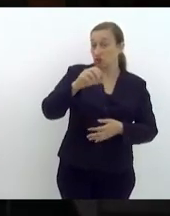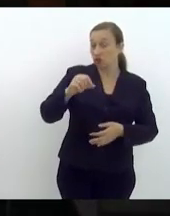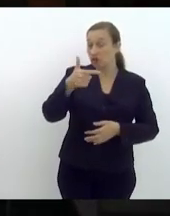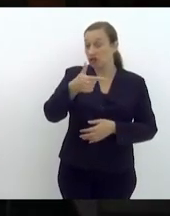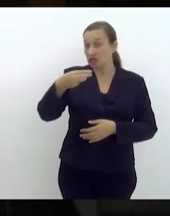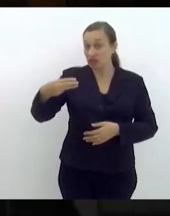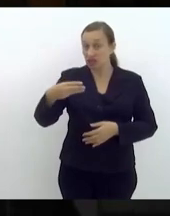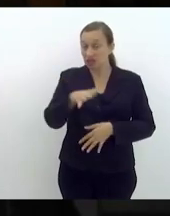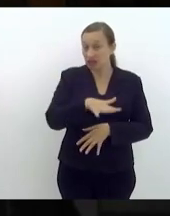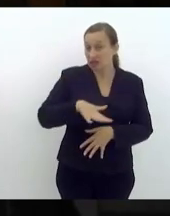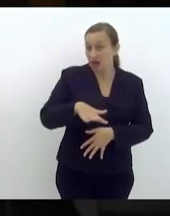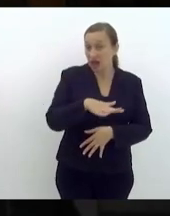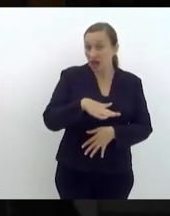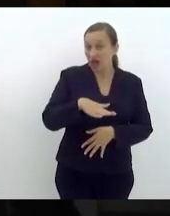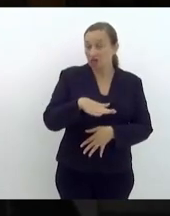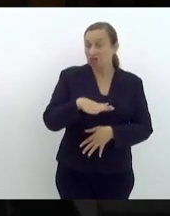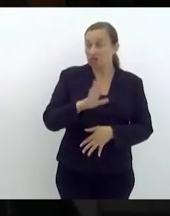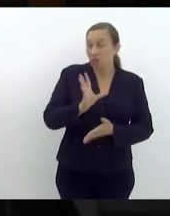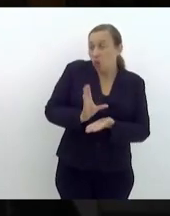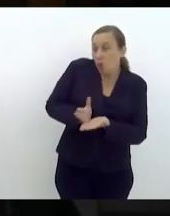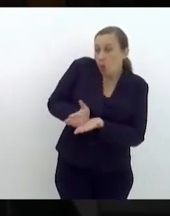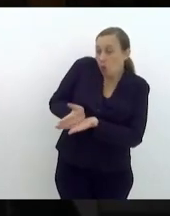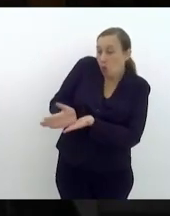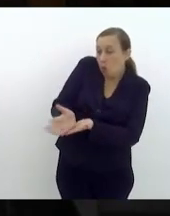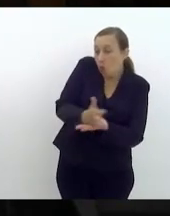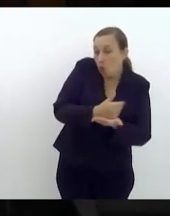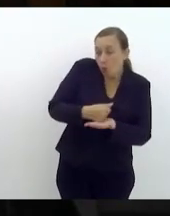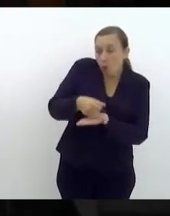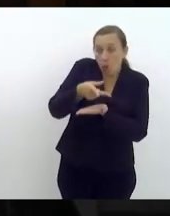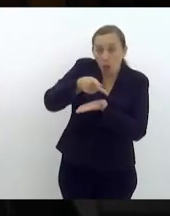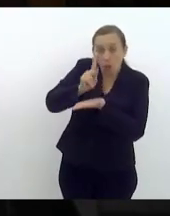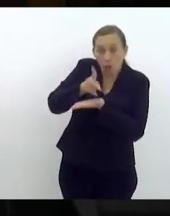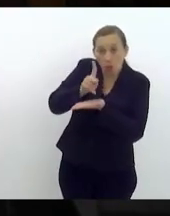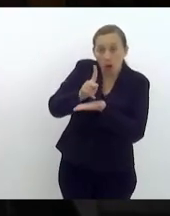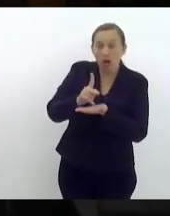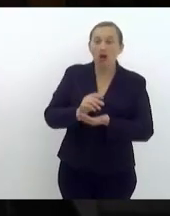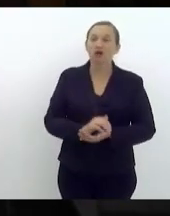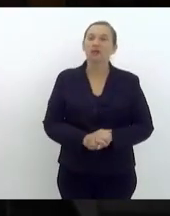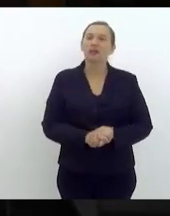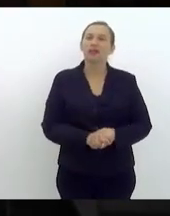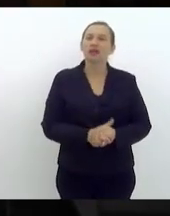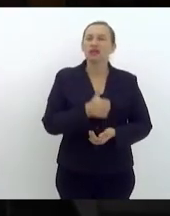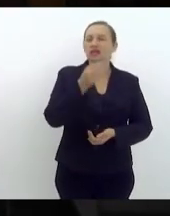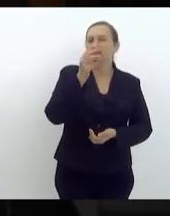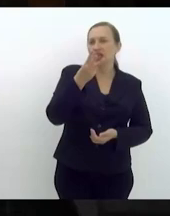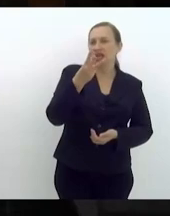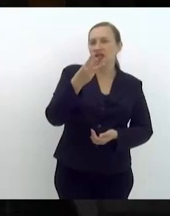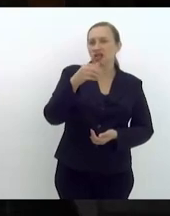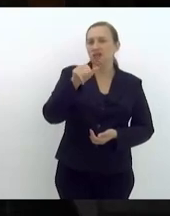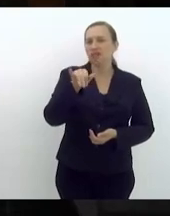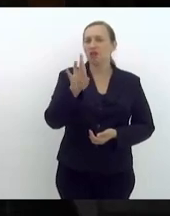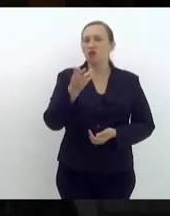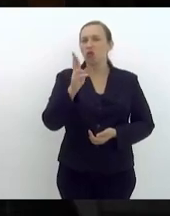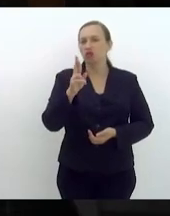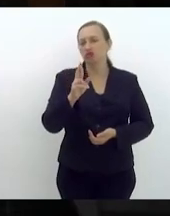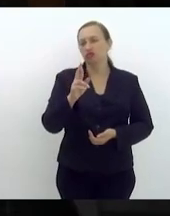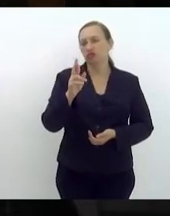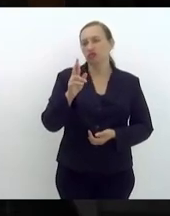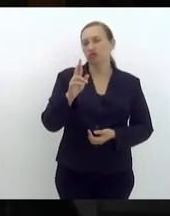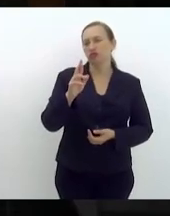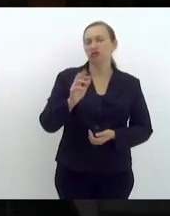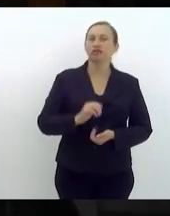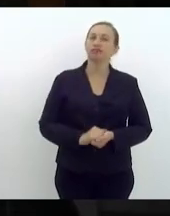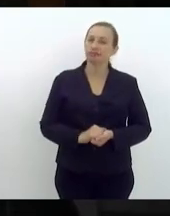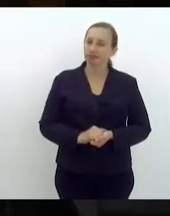que esse campo chega é uma arrecadação de Royce participações especiais de três bilhões de reais